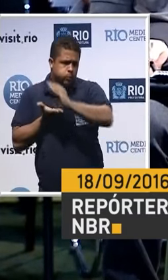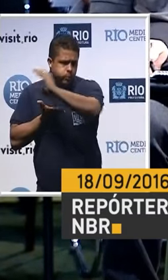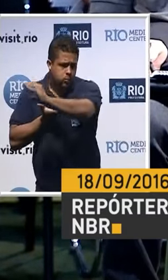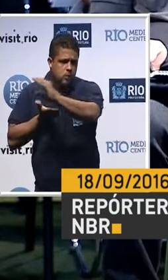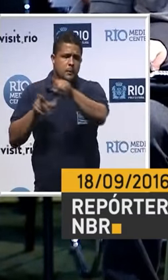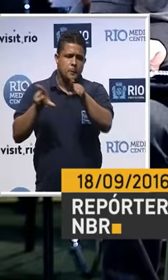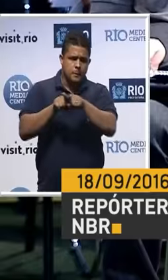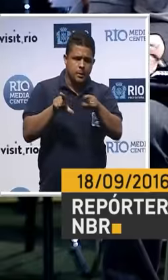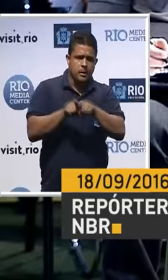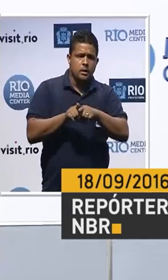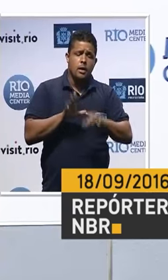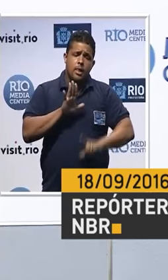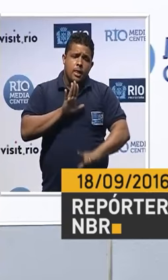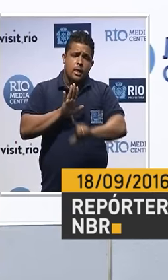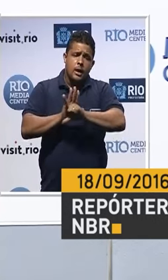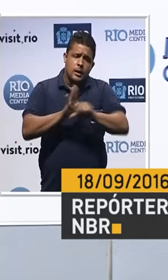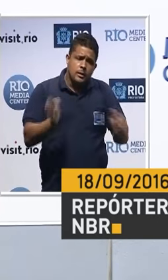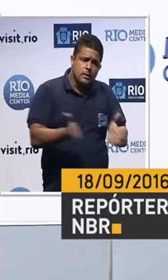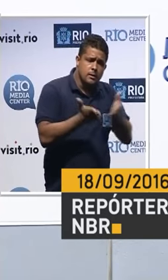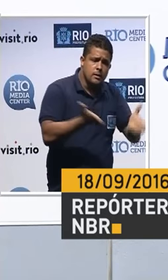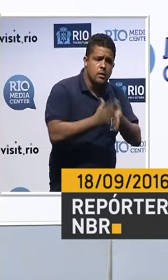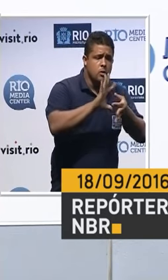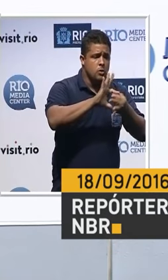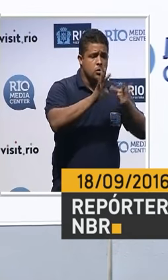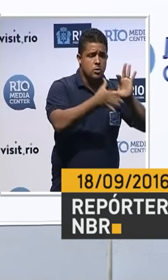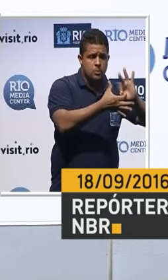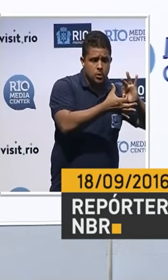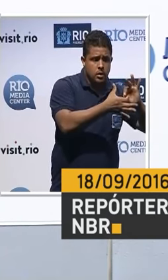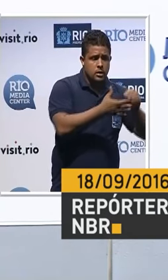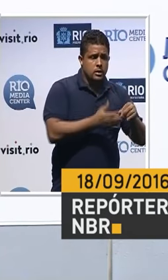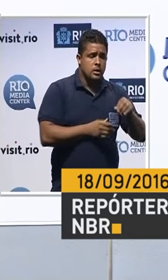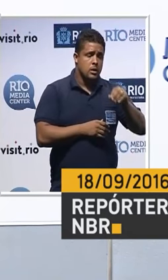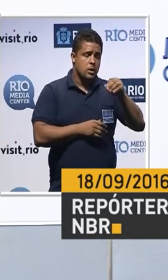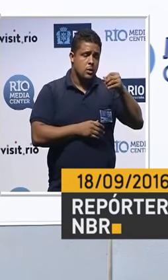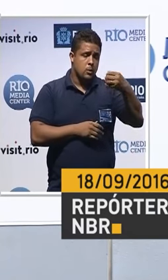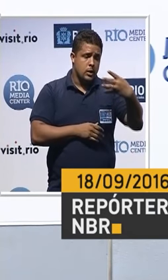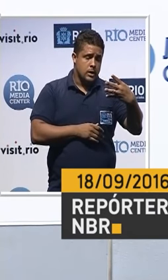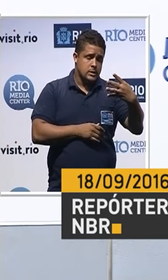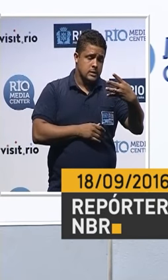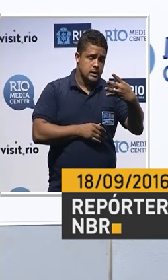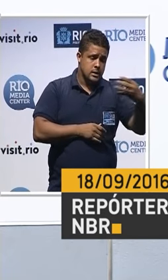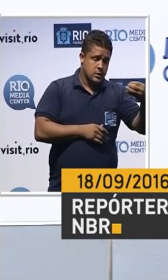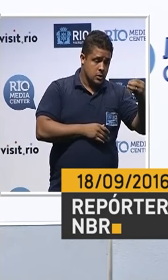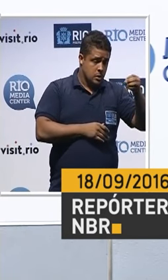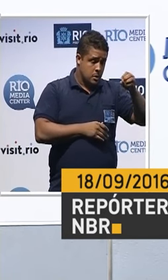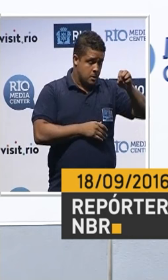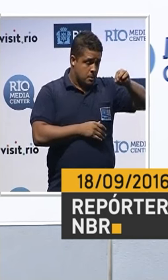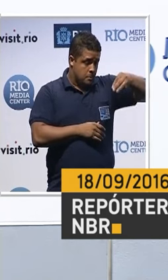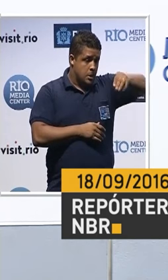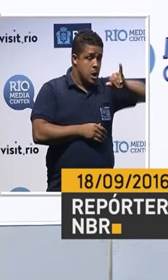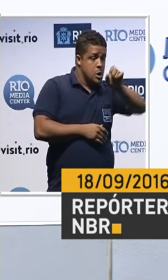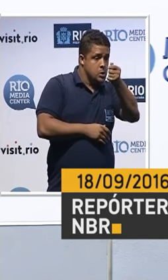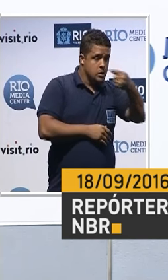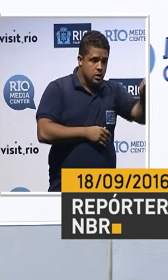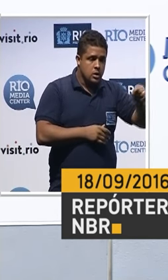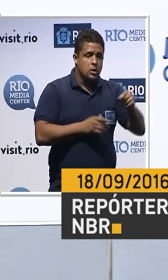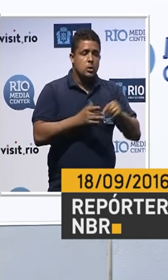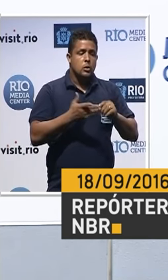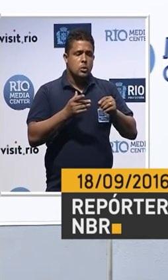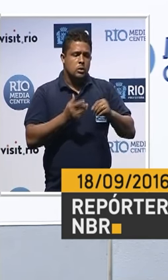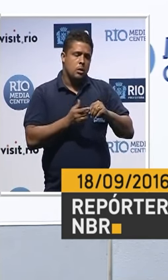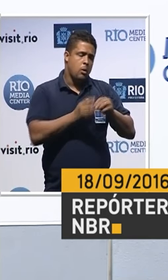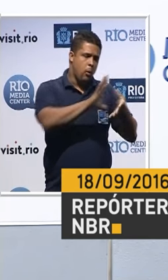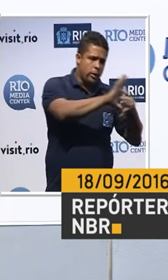temos ainda a lei de incentivo ao esporte, que destina mais cerca de 400 milhões ao fomento do esporte, tanto olímpico